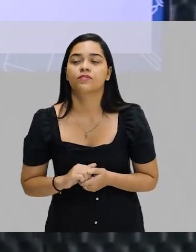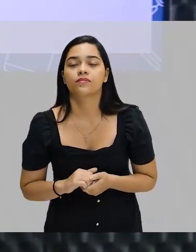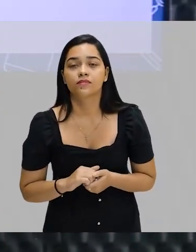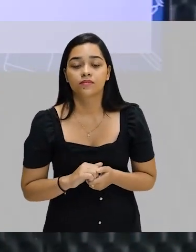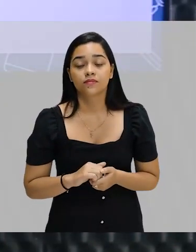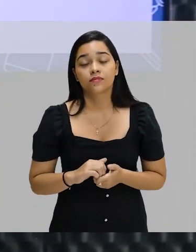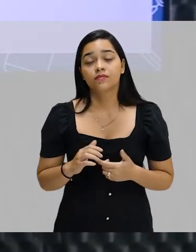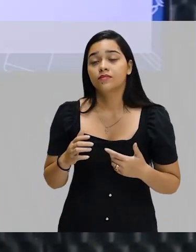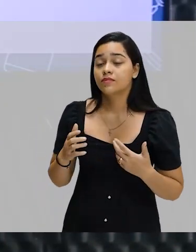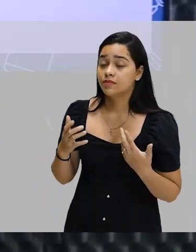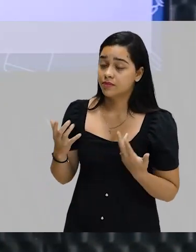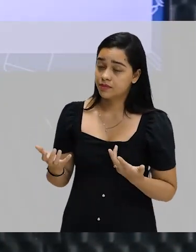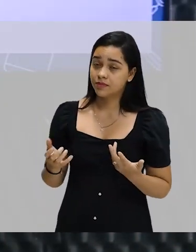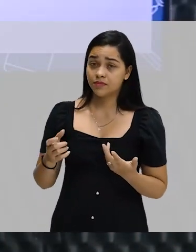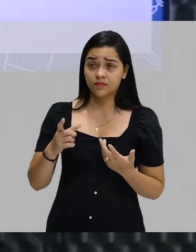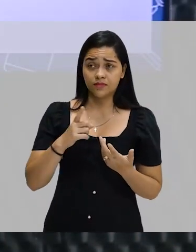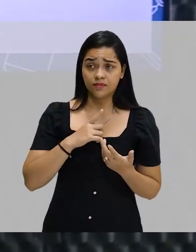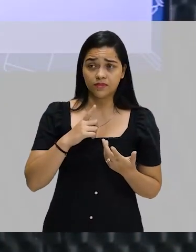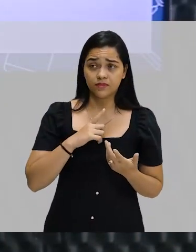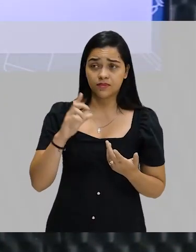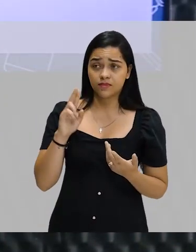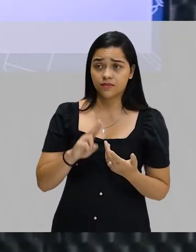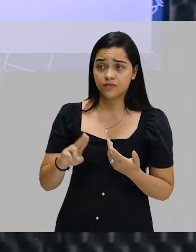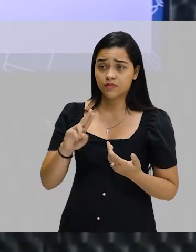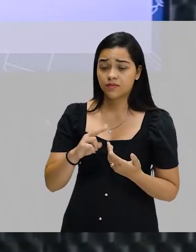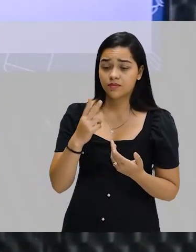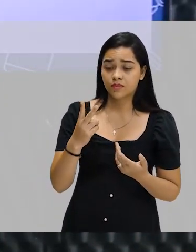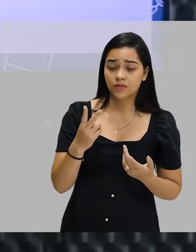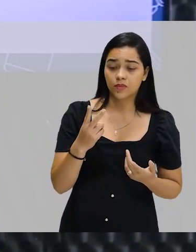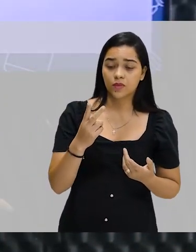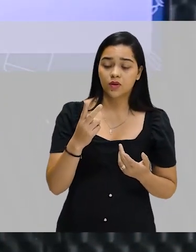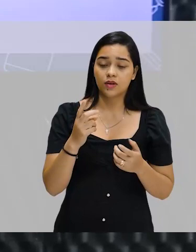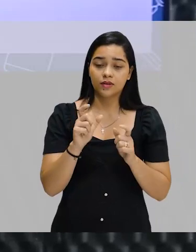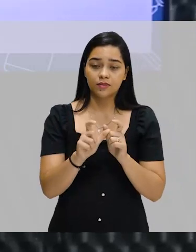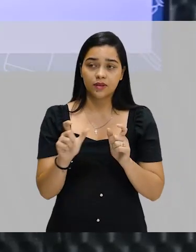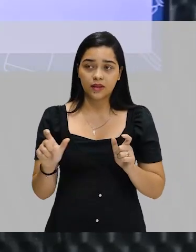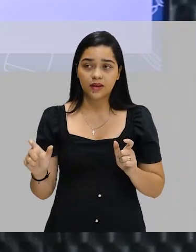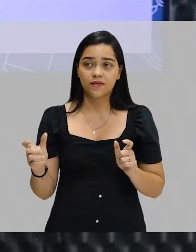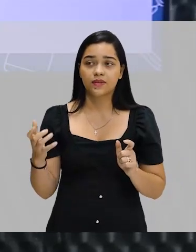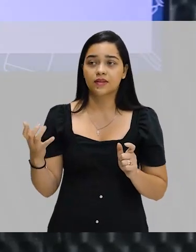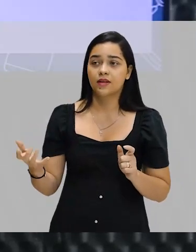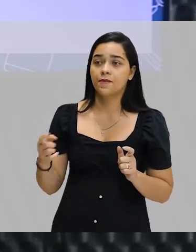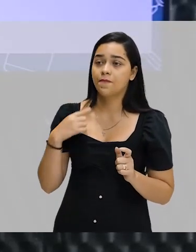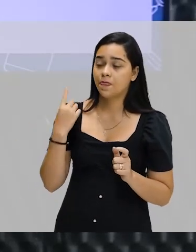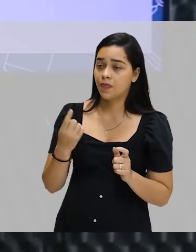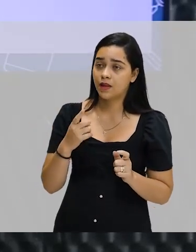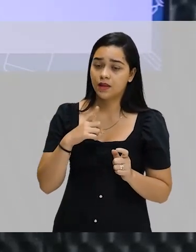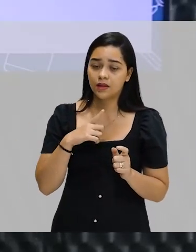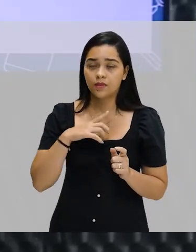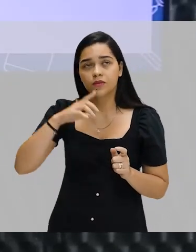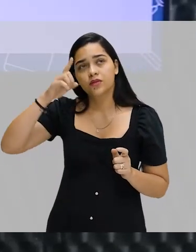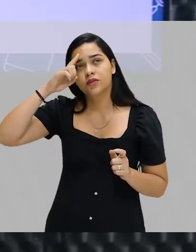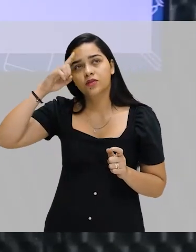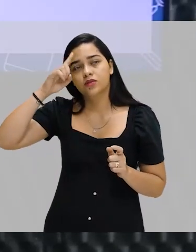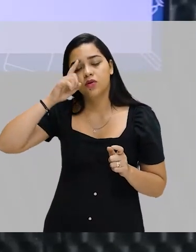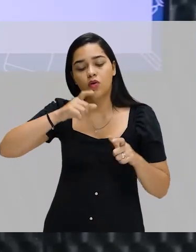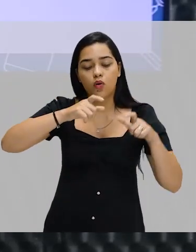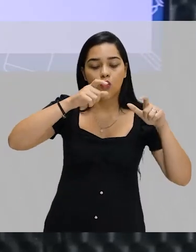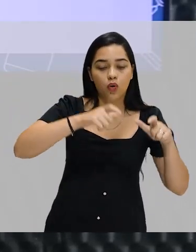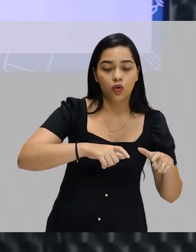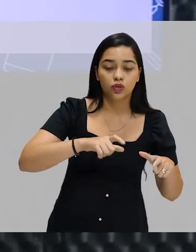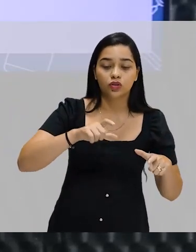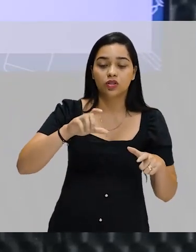pequeno. Bom, aqui eu tenho o uso de duas palavras que nós lidamos no dia a dia. Onde